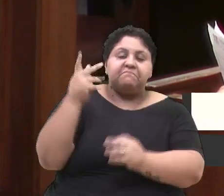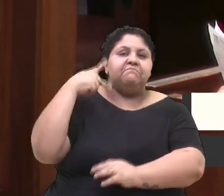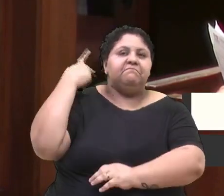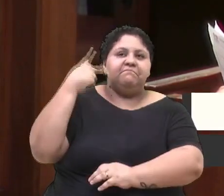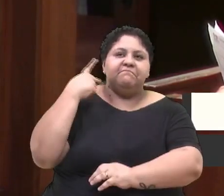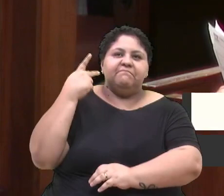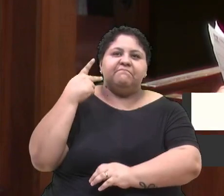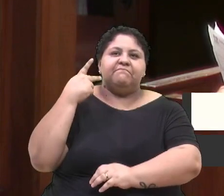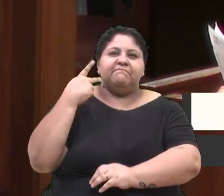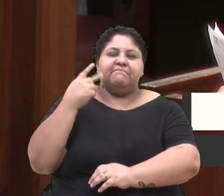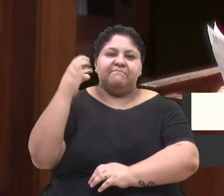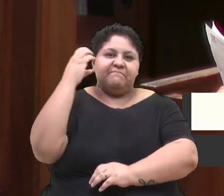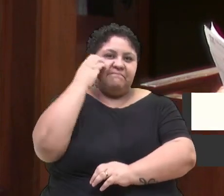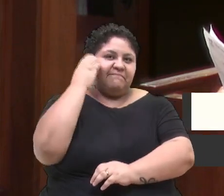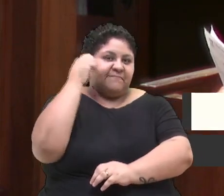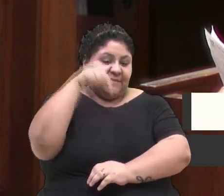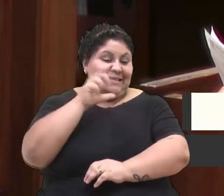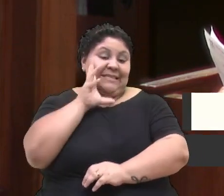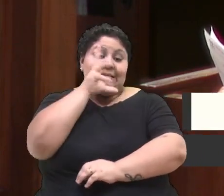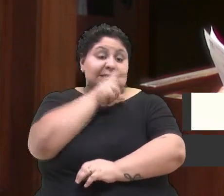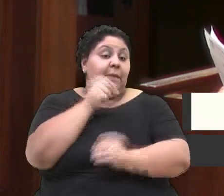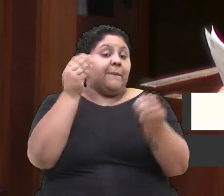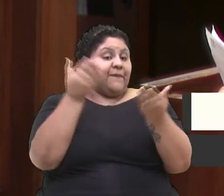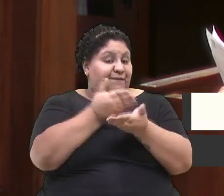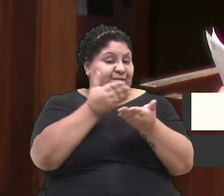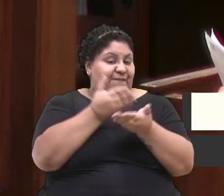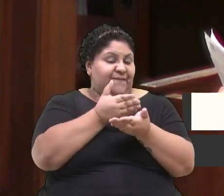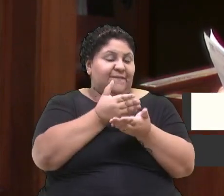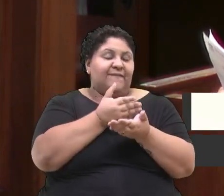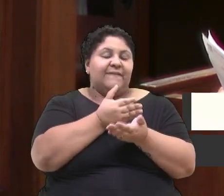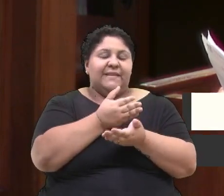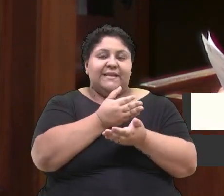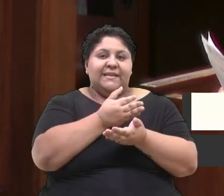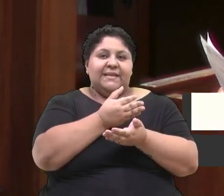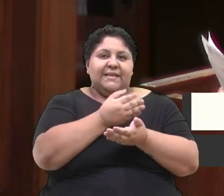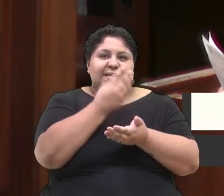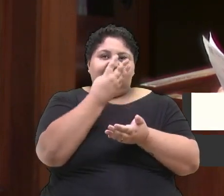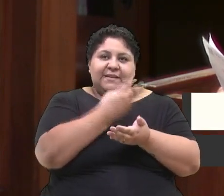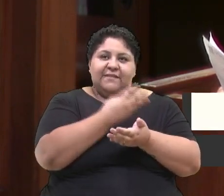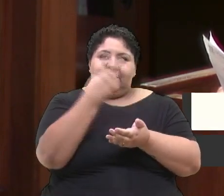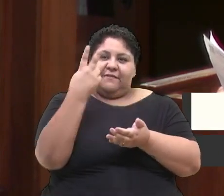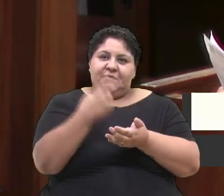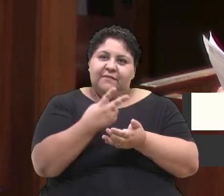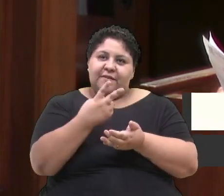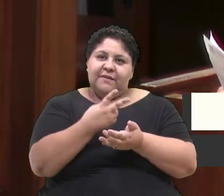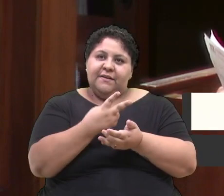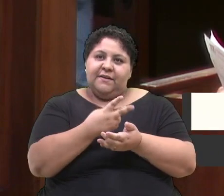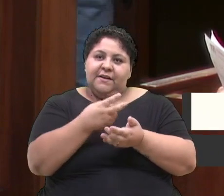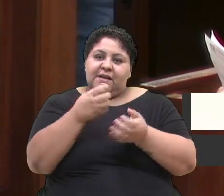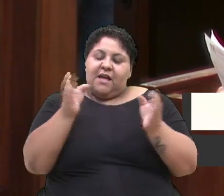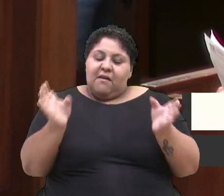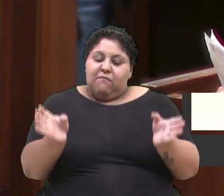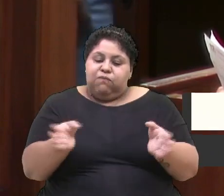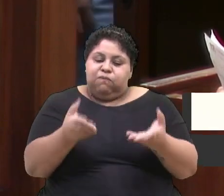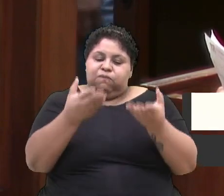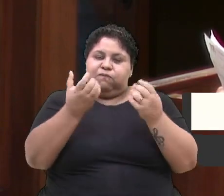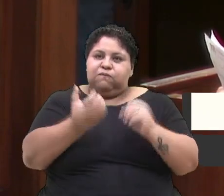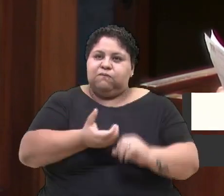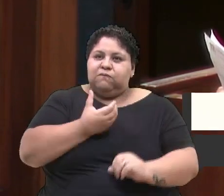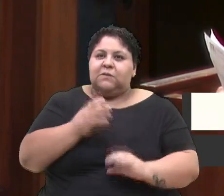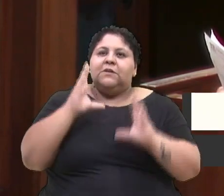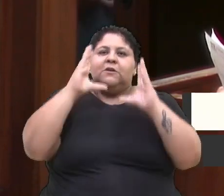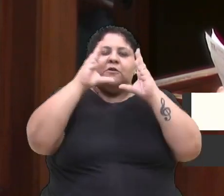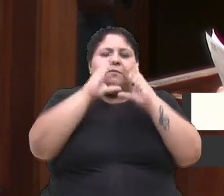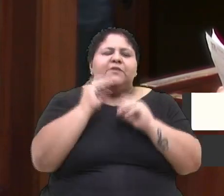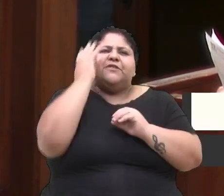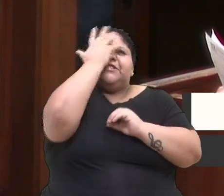lá nesse sábado agora, em Anarrec, 32º Encanto de Natal, uma noite muito linda,